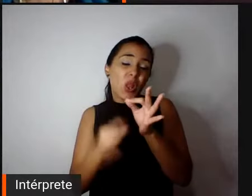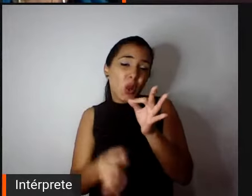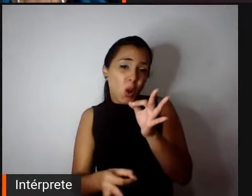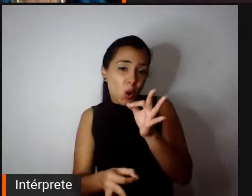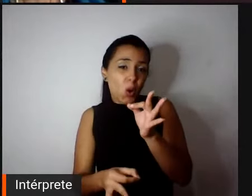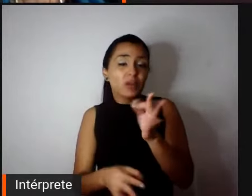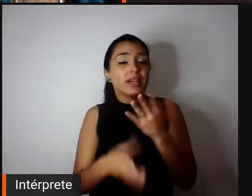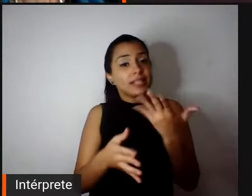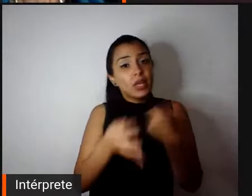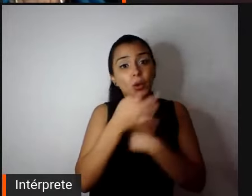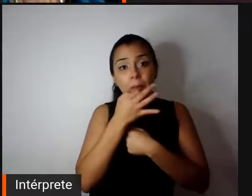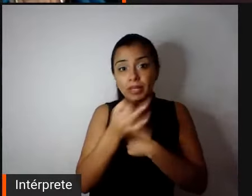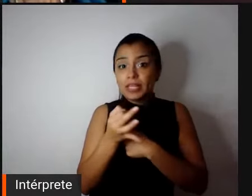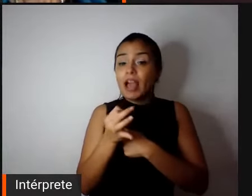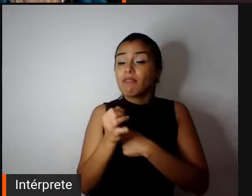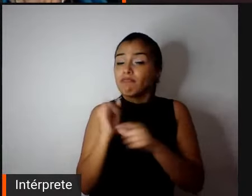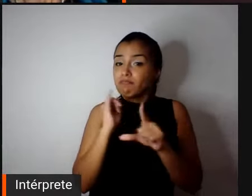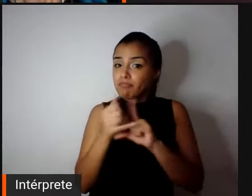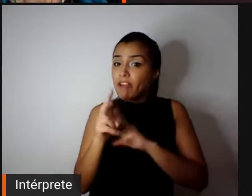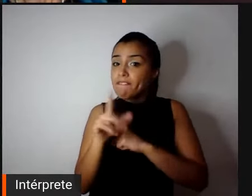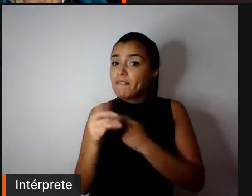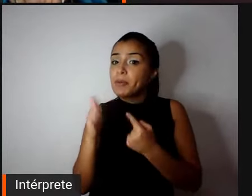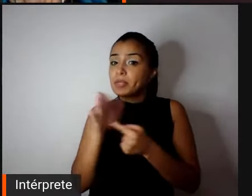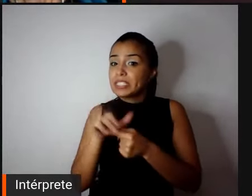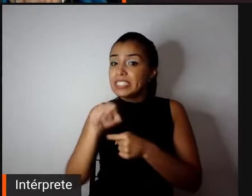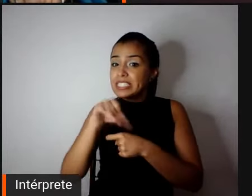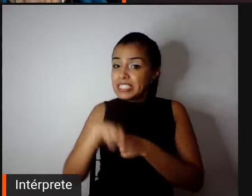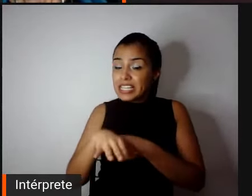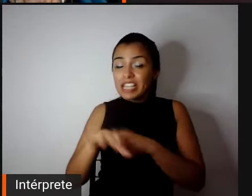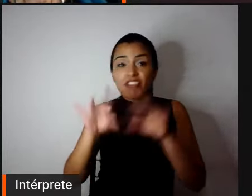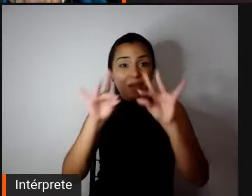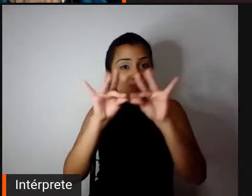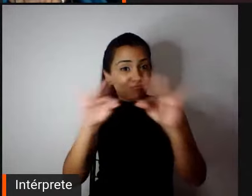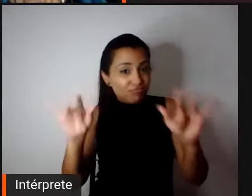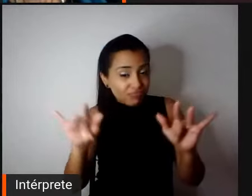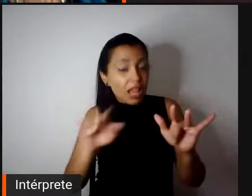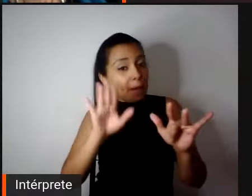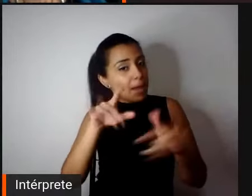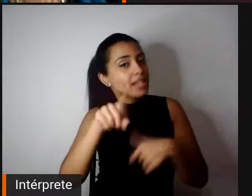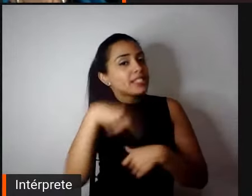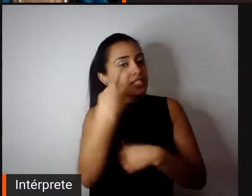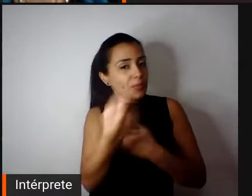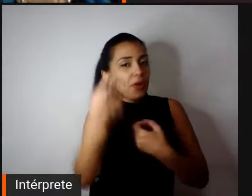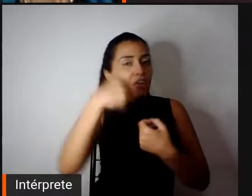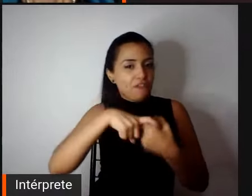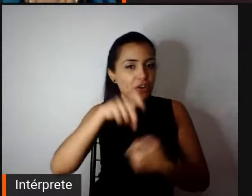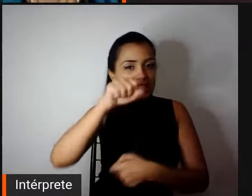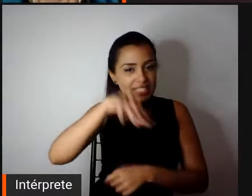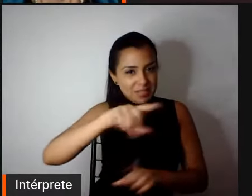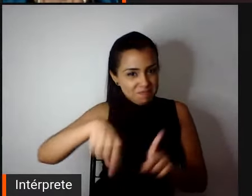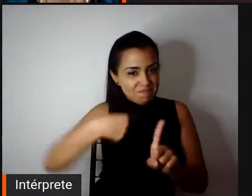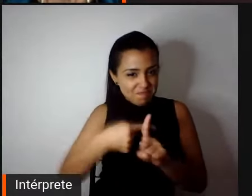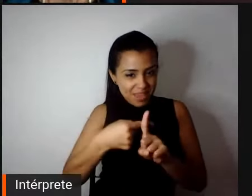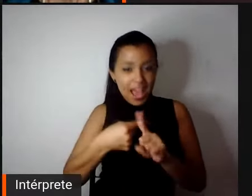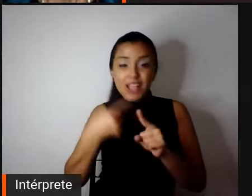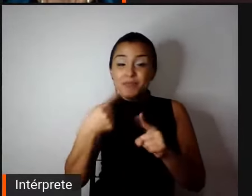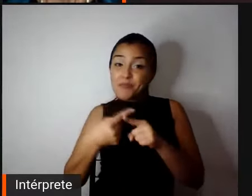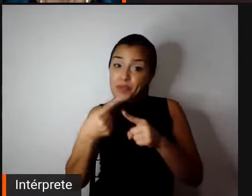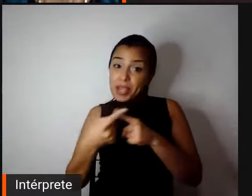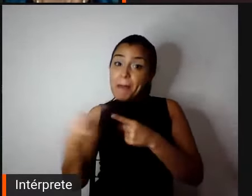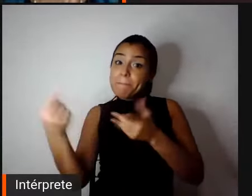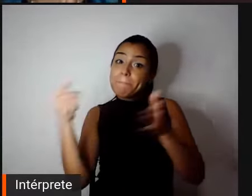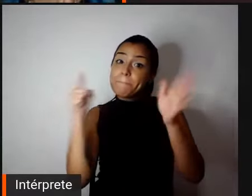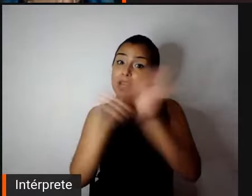reposto, acabei de ter essa informação aqui, então está esgotado, mas em breve teremos mais. Porque também perguntou para você